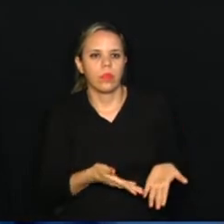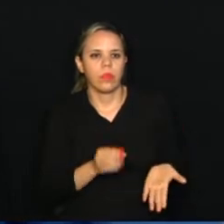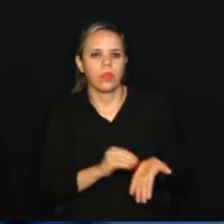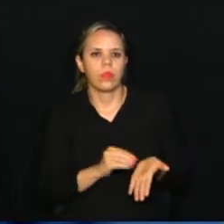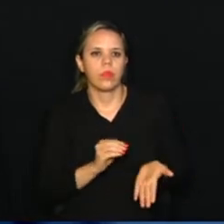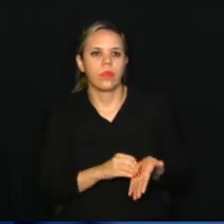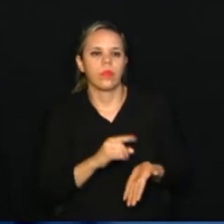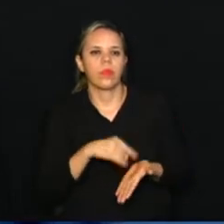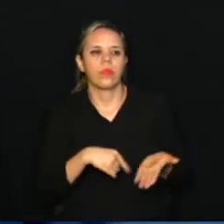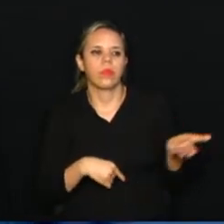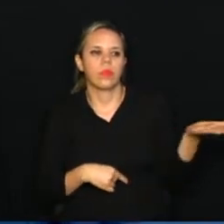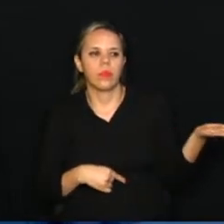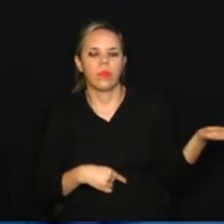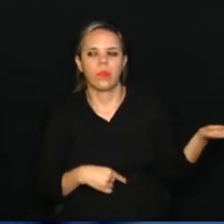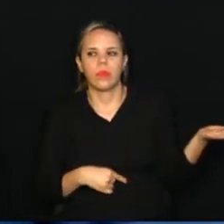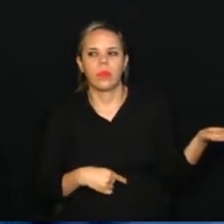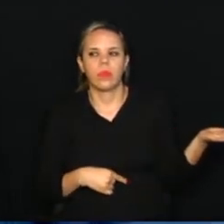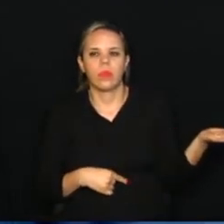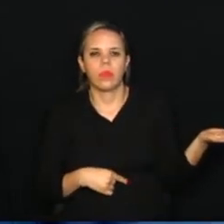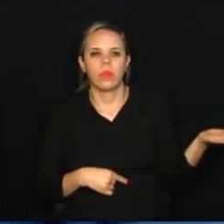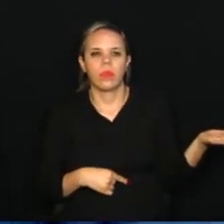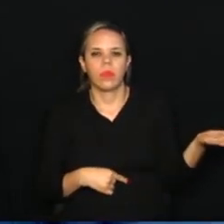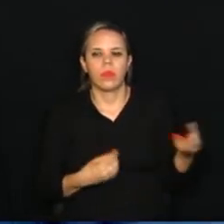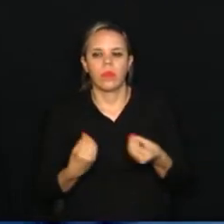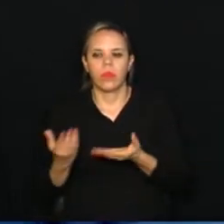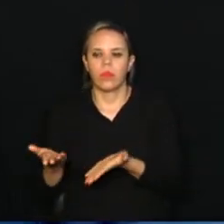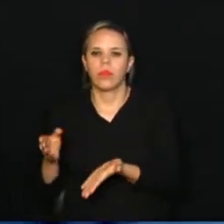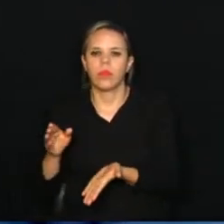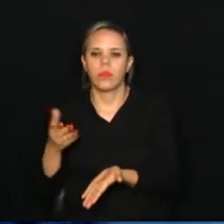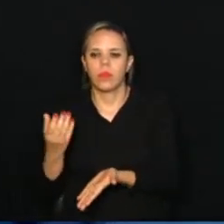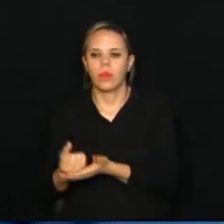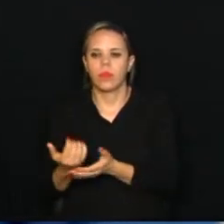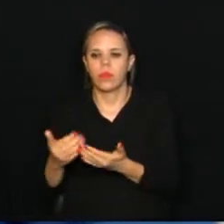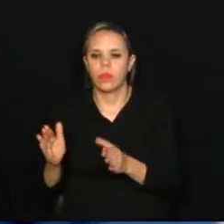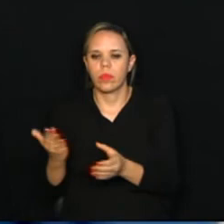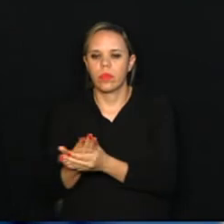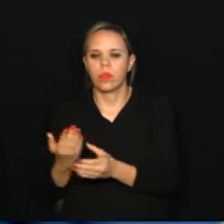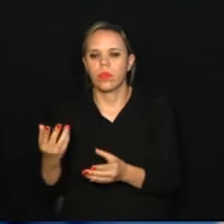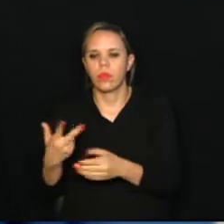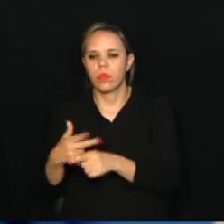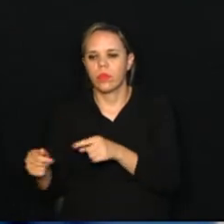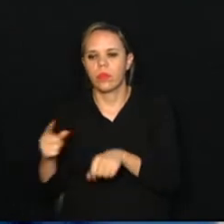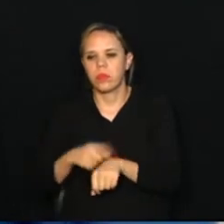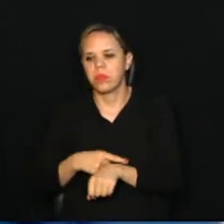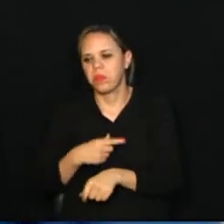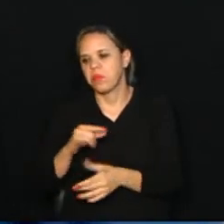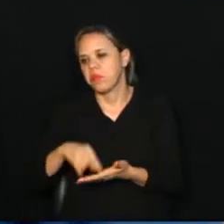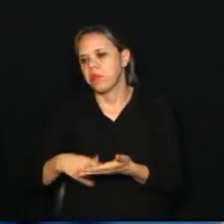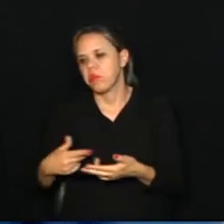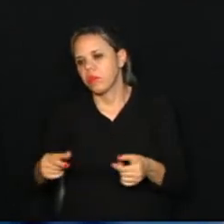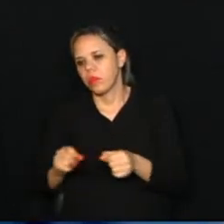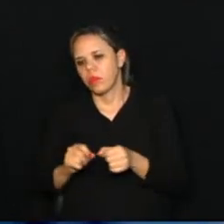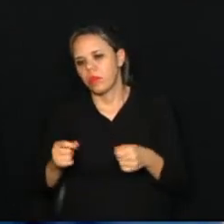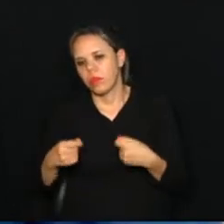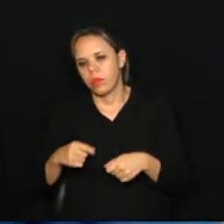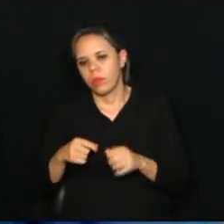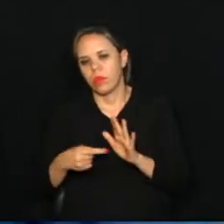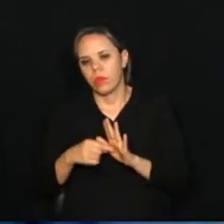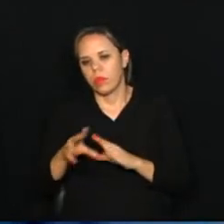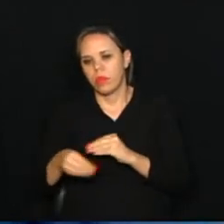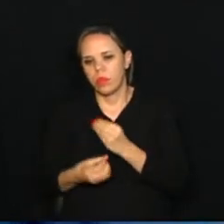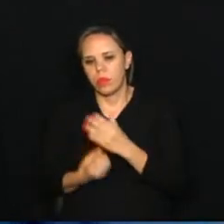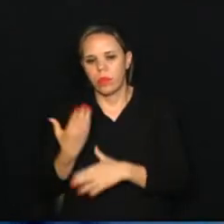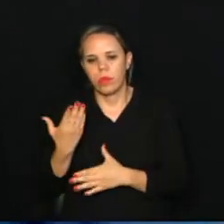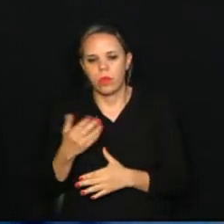um documento, ou aquele documento que você colocou aqui na abertura do seu processo, ele está vencido, uma certidão, alguma coisa você precisa atualizar. Então,